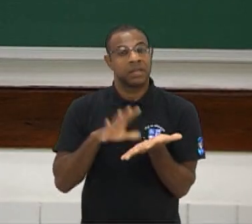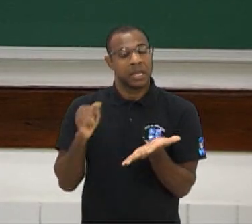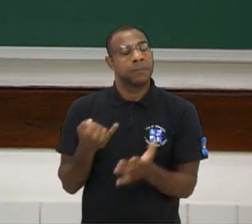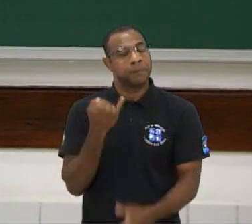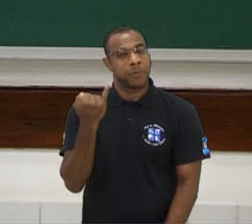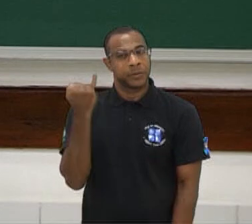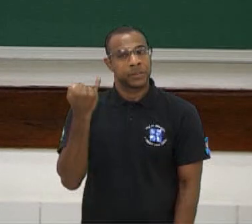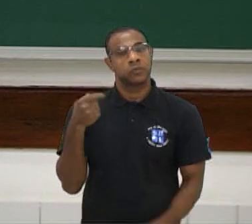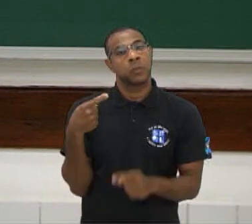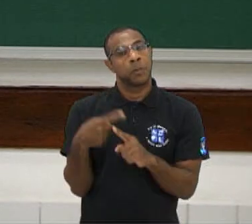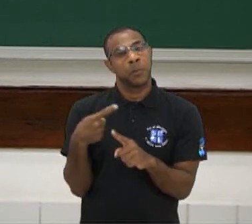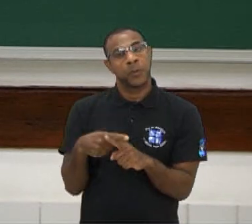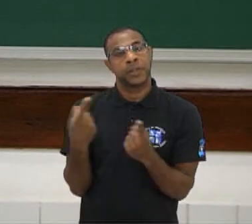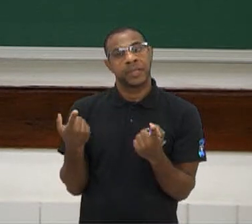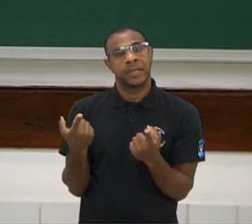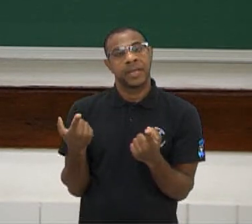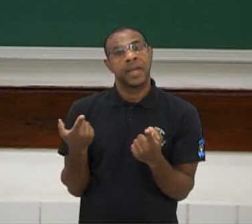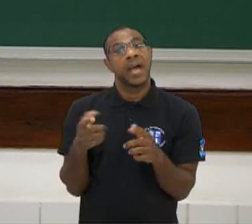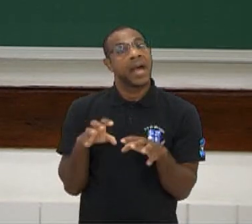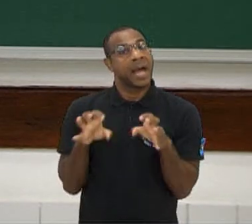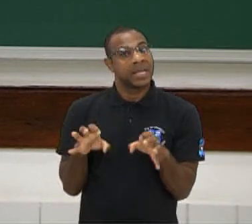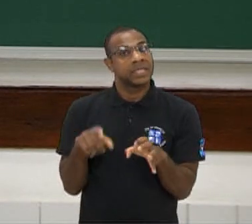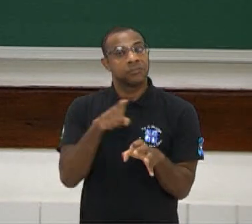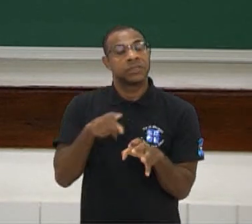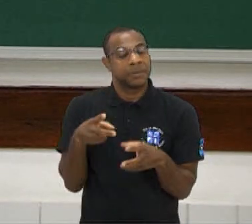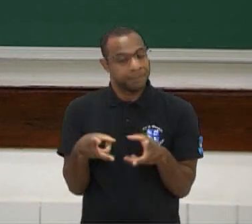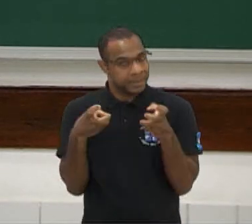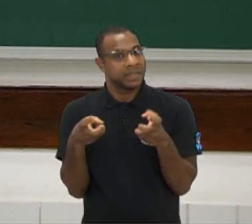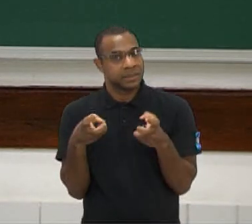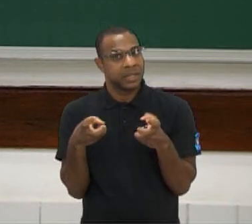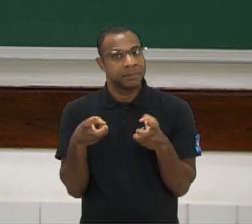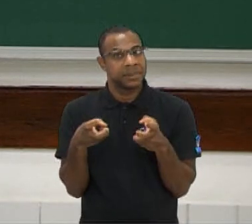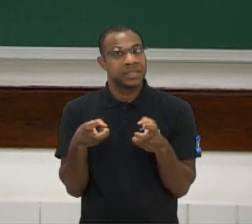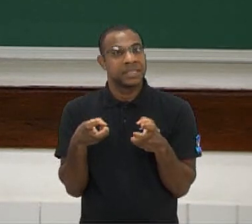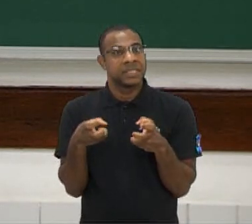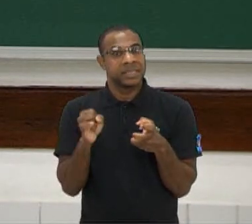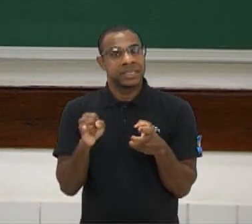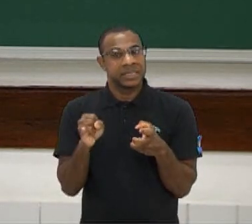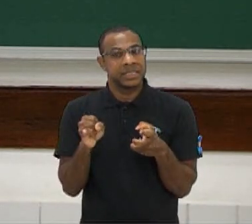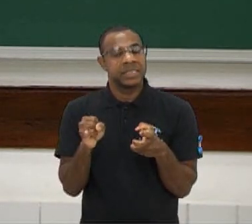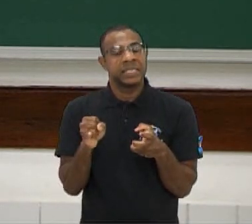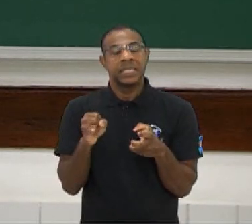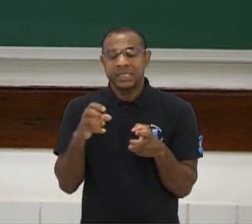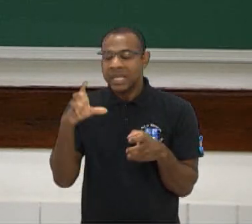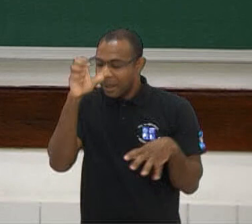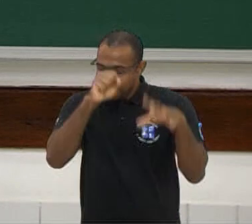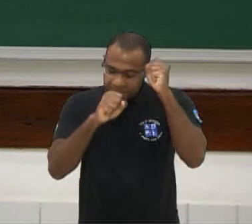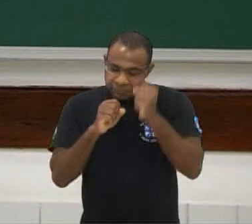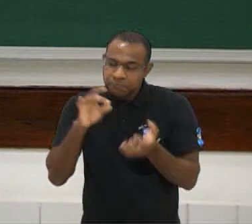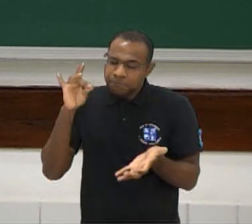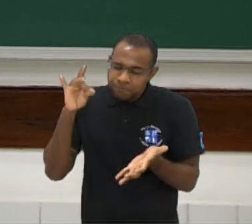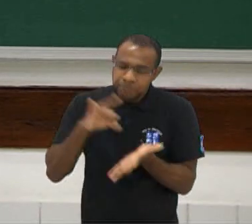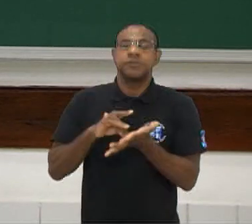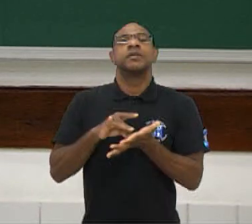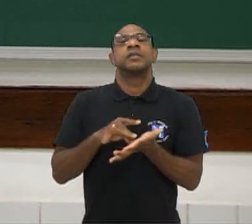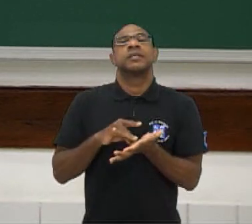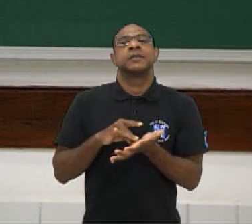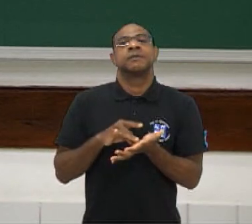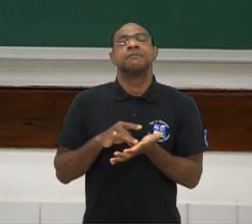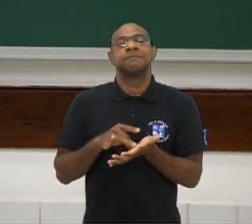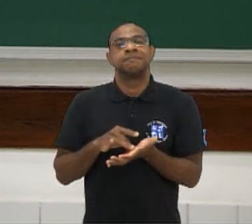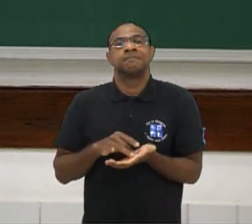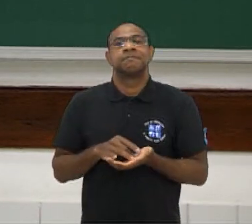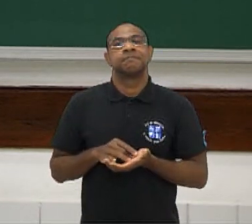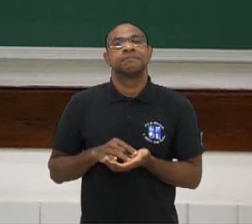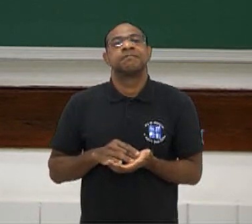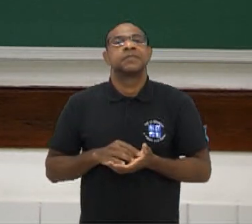muito importante porque é uma forma de você perceber se você realmente está aprendendo aquilo que está sendo transmitido